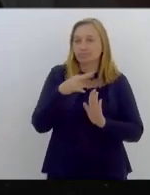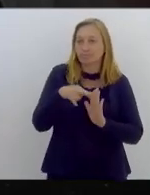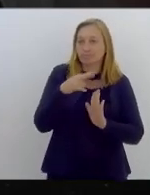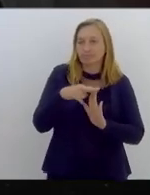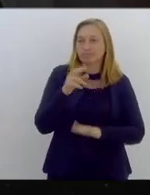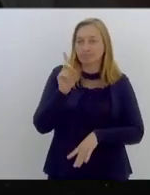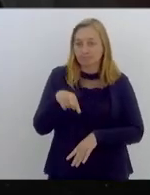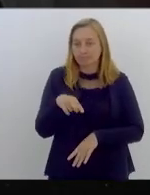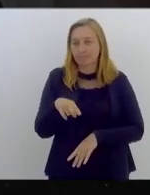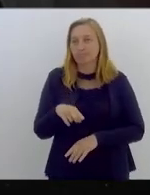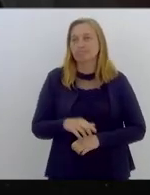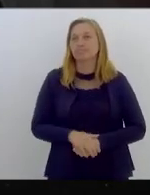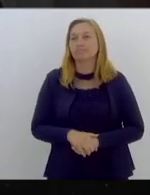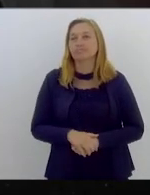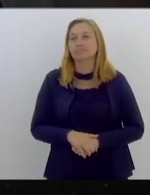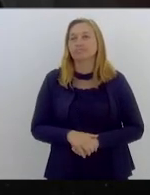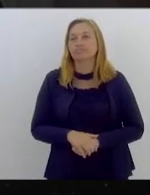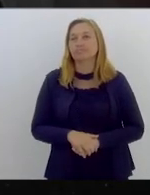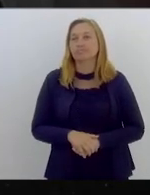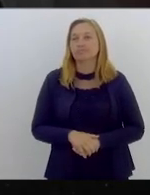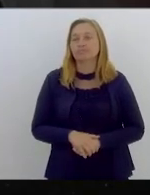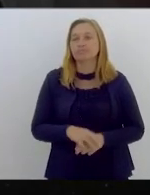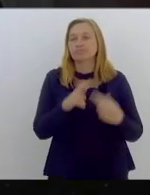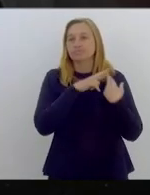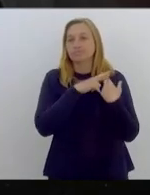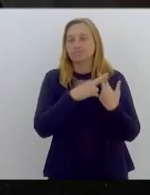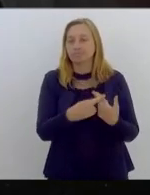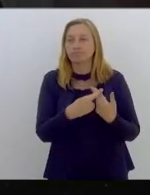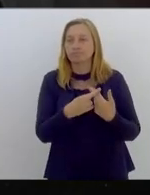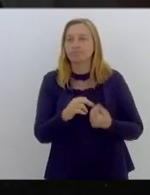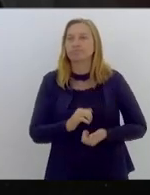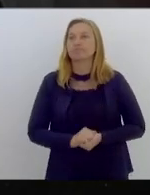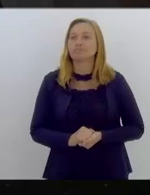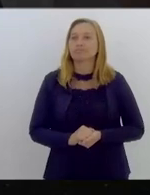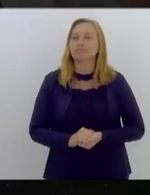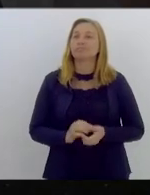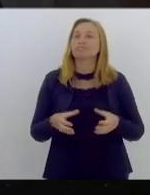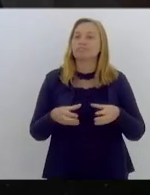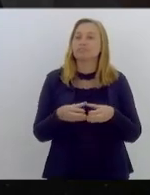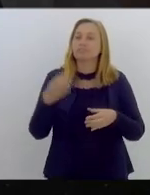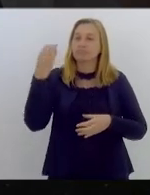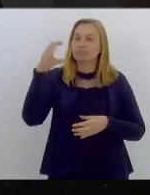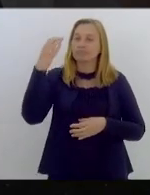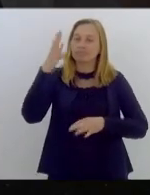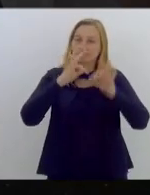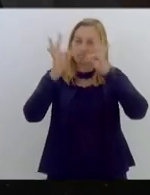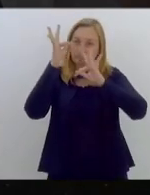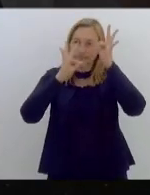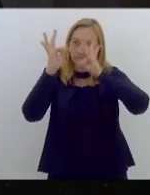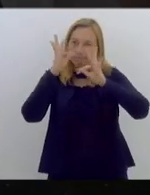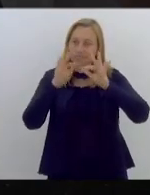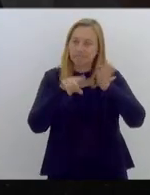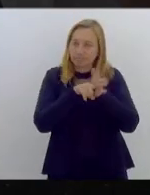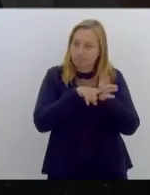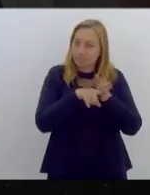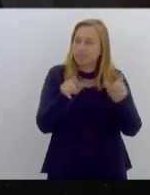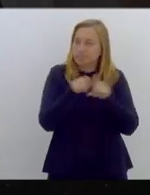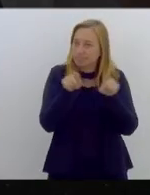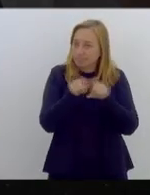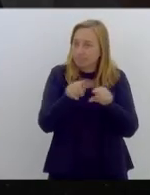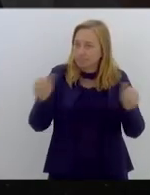é, nos termos da resolução, ele é de responsabilidade da Comissão de Ciência e Tecnologia, porque tem um viés de pesquisa também